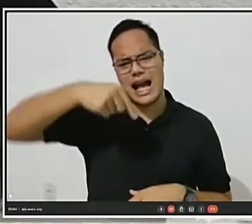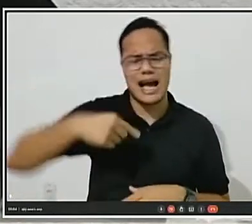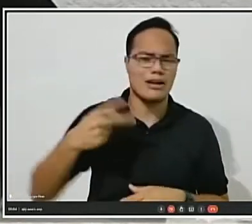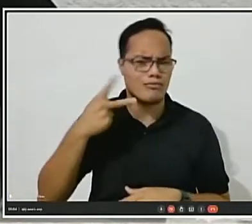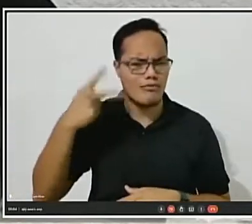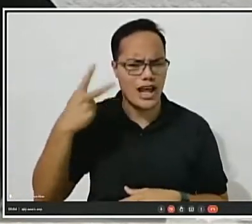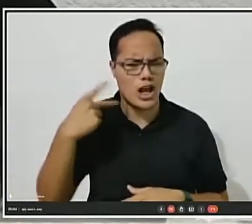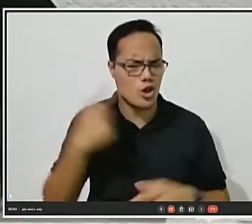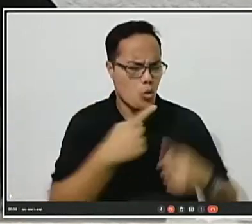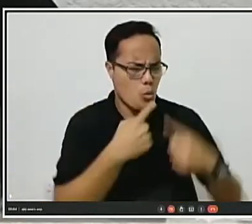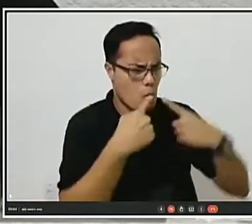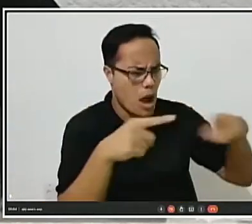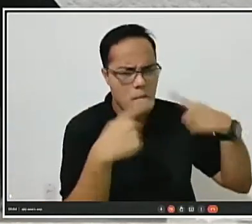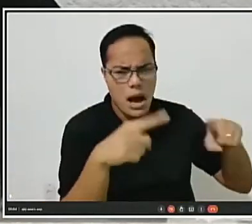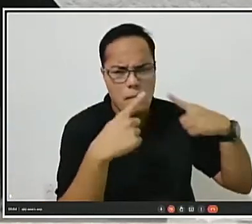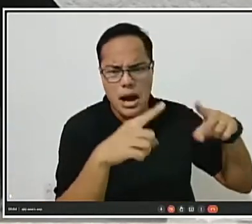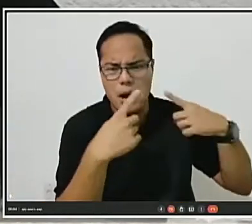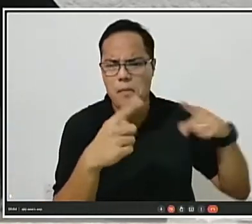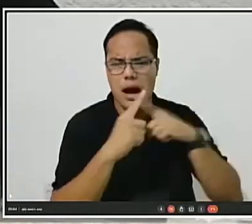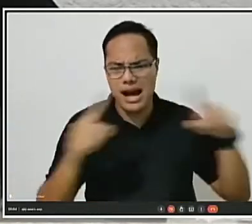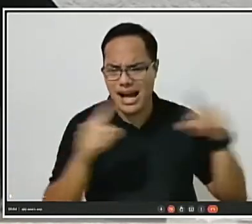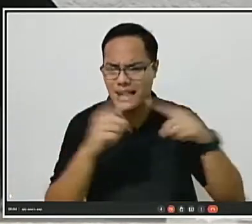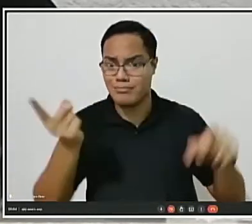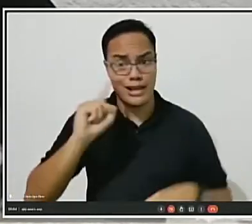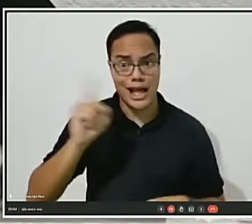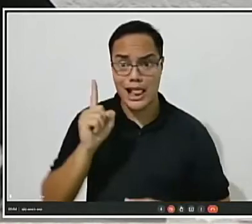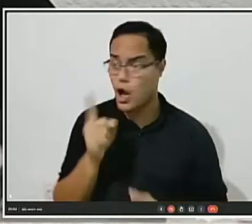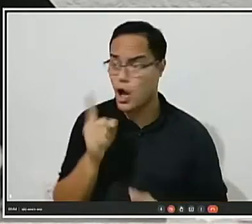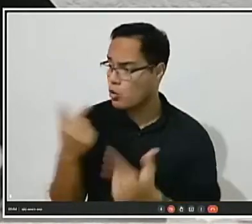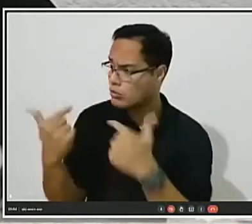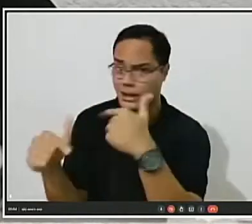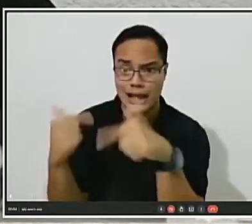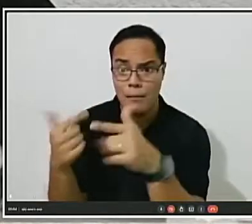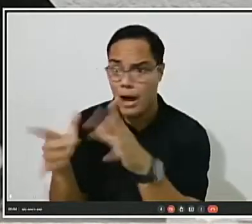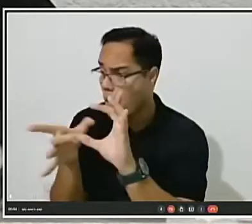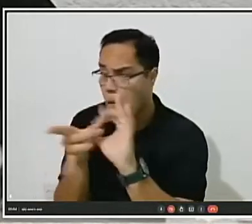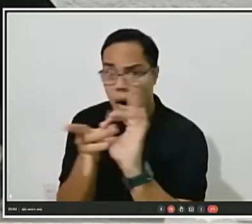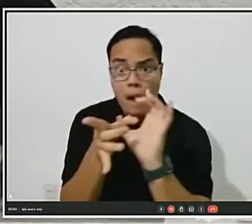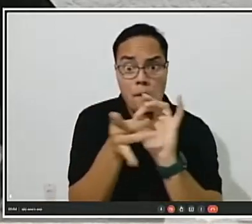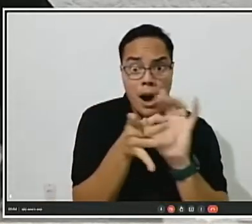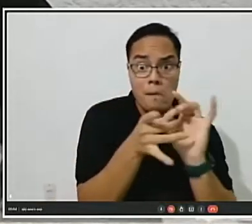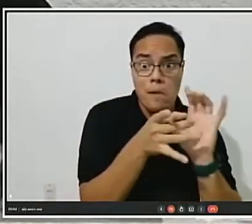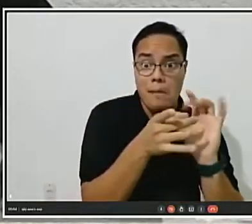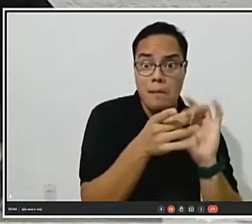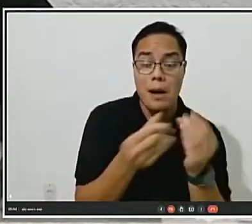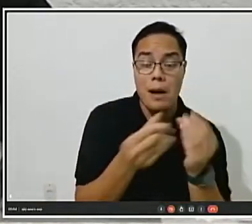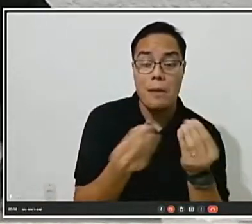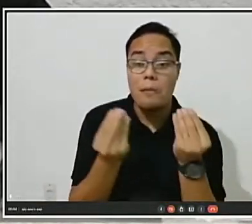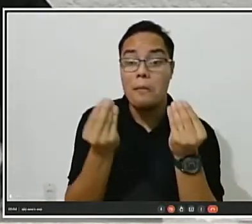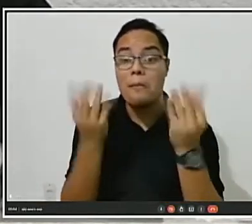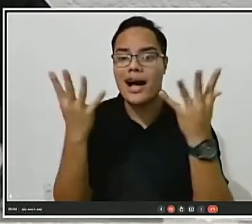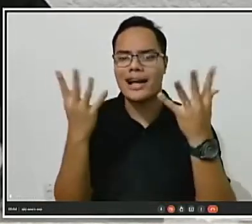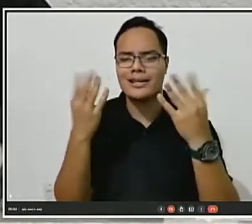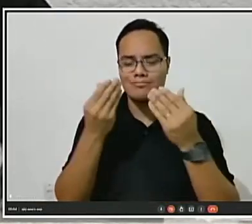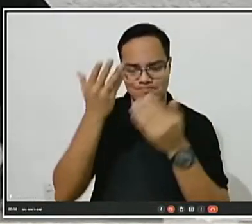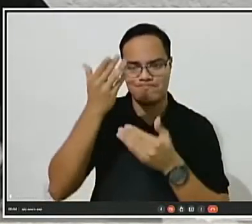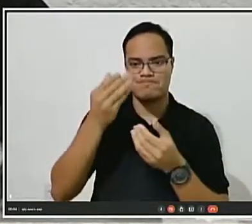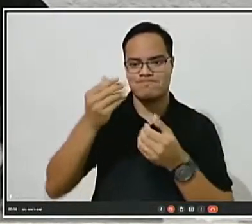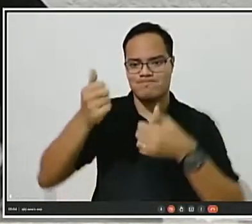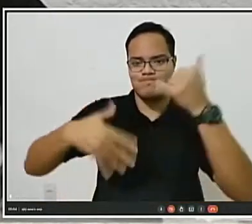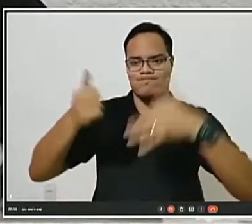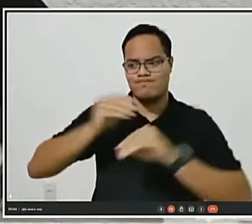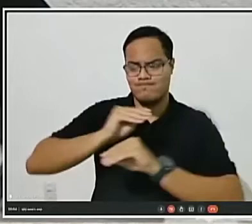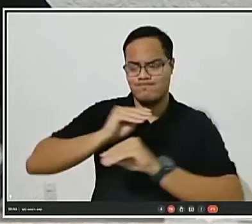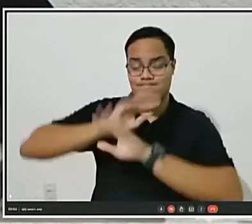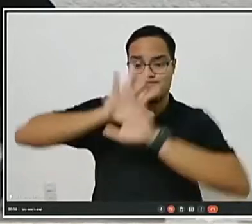sim trabalharam juntos aí a respeito disso para que tenha transparência. Então, esperamos que venha essa resposta em 10 dias